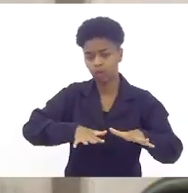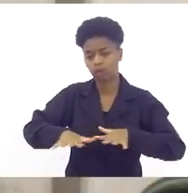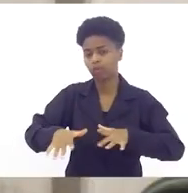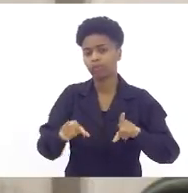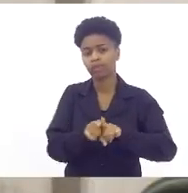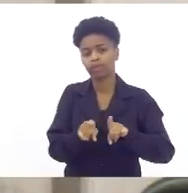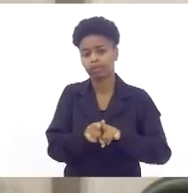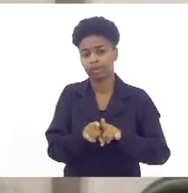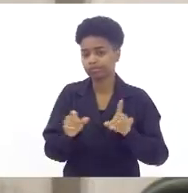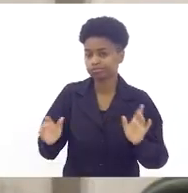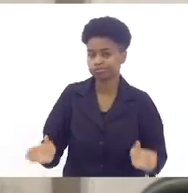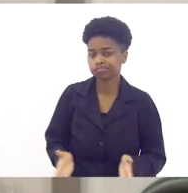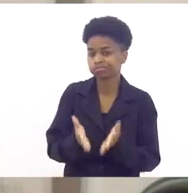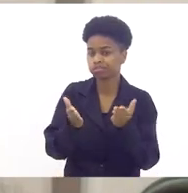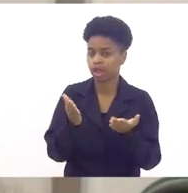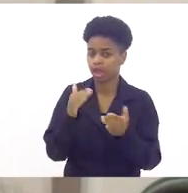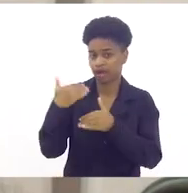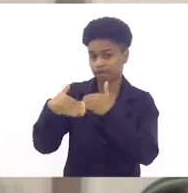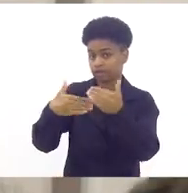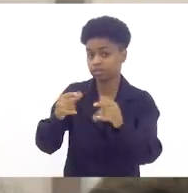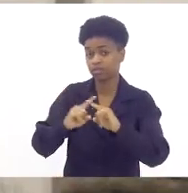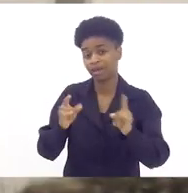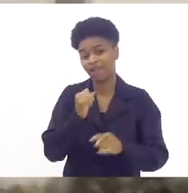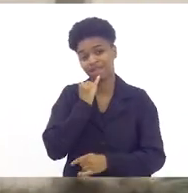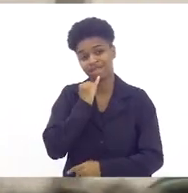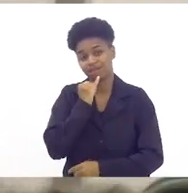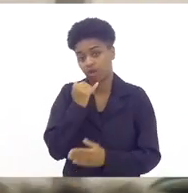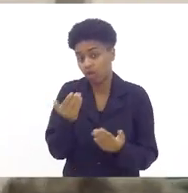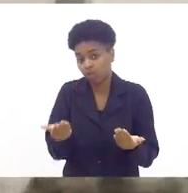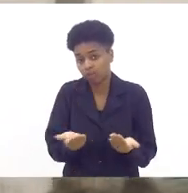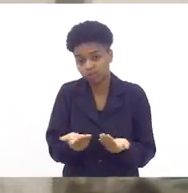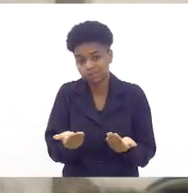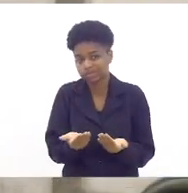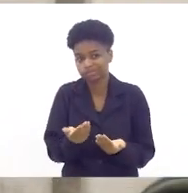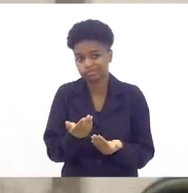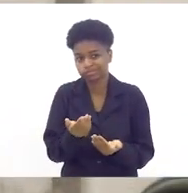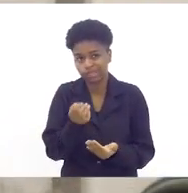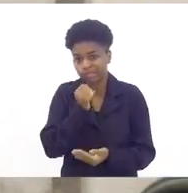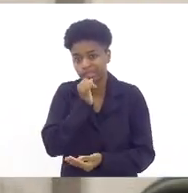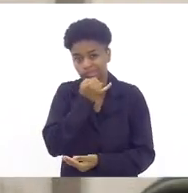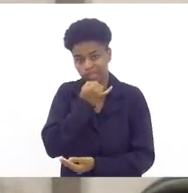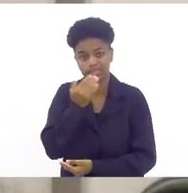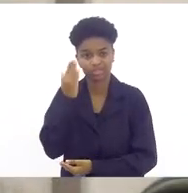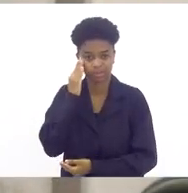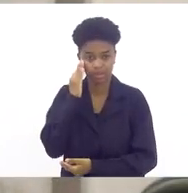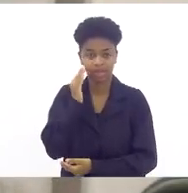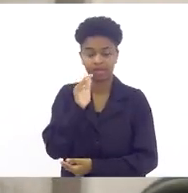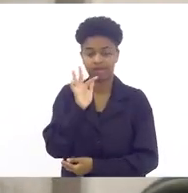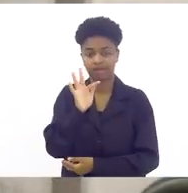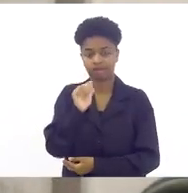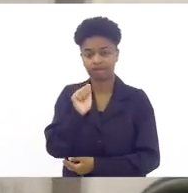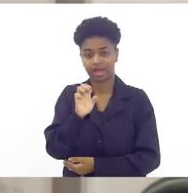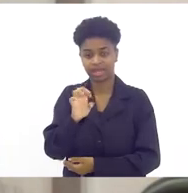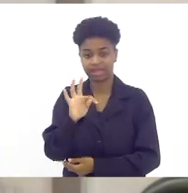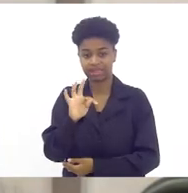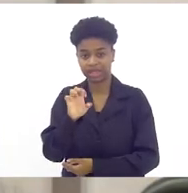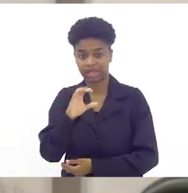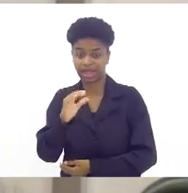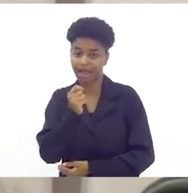proporcionou alguns avanços mas que infelizmente hoje é uma tristeza para mim saber que a fé que ainda está nessa situação